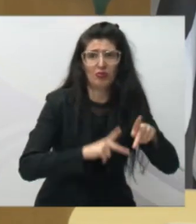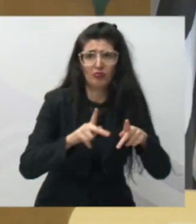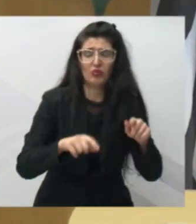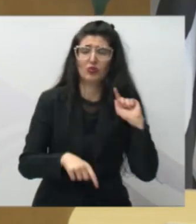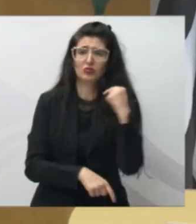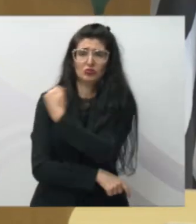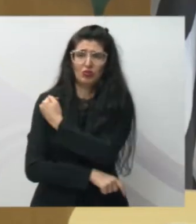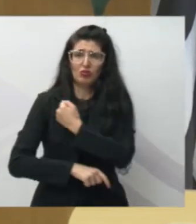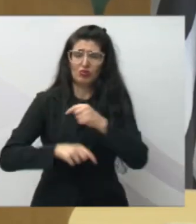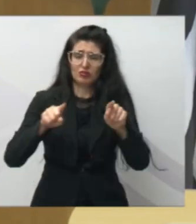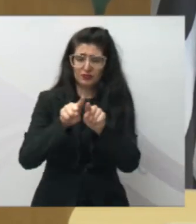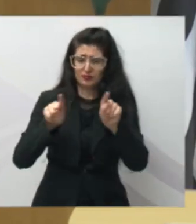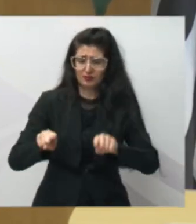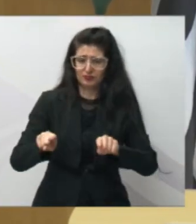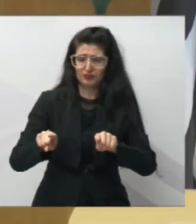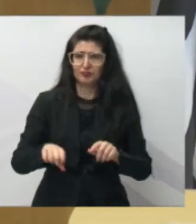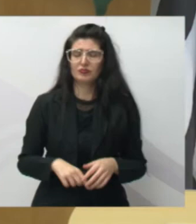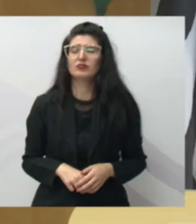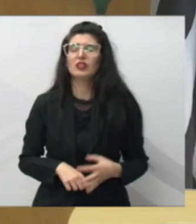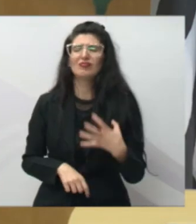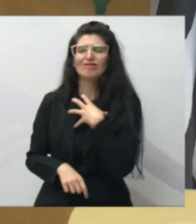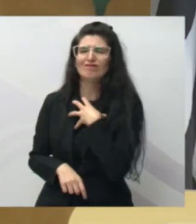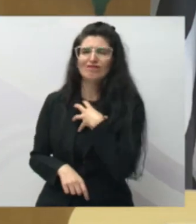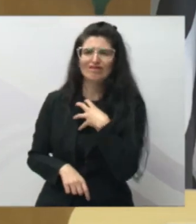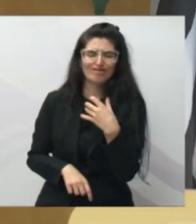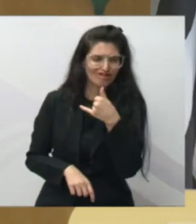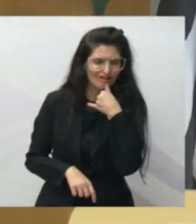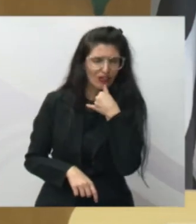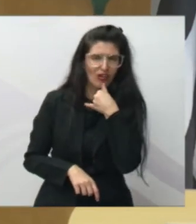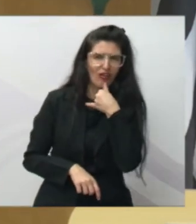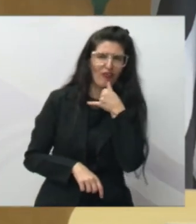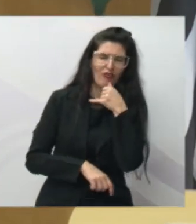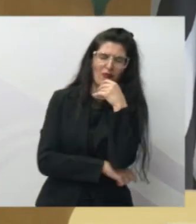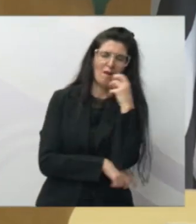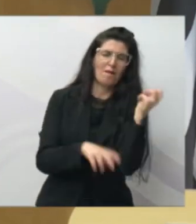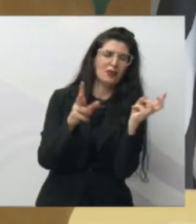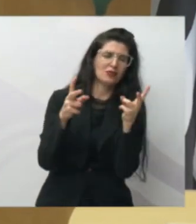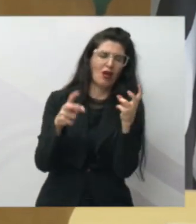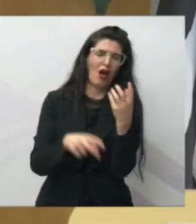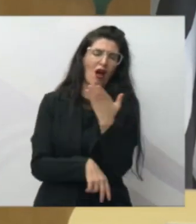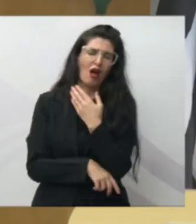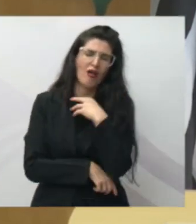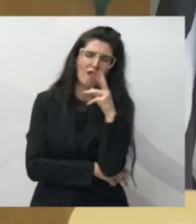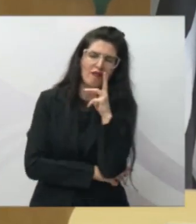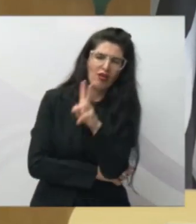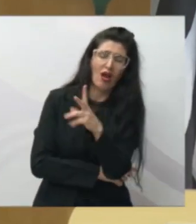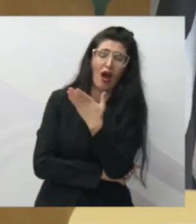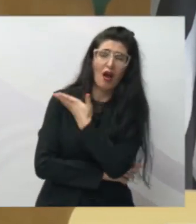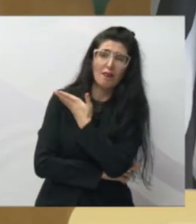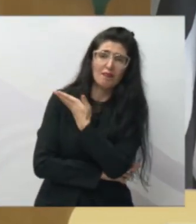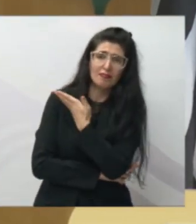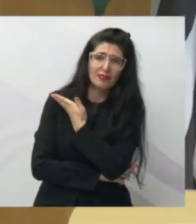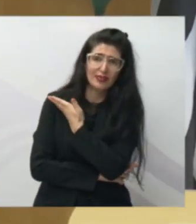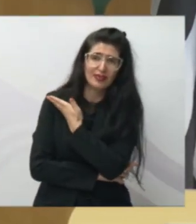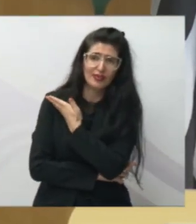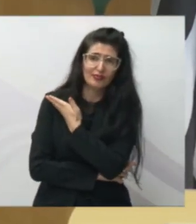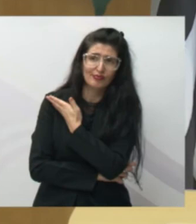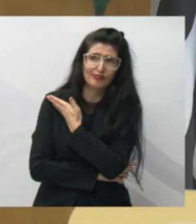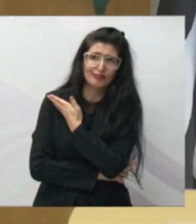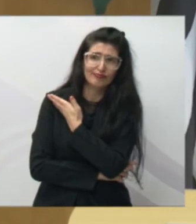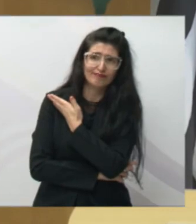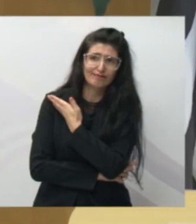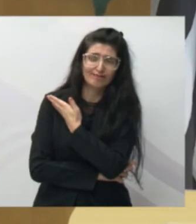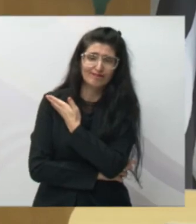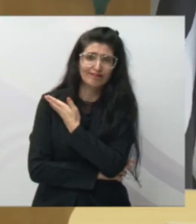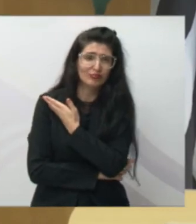muito mal. Eu vejo diversos amigos, conhecidos, que não estão tendo o que colocar na sua